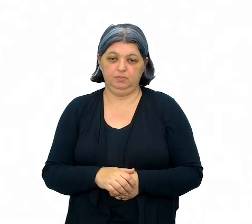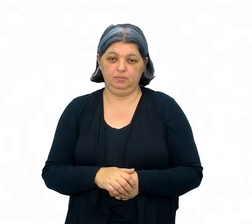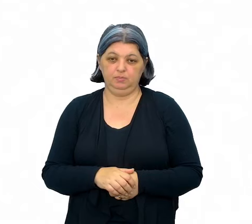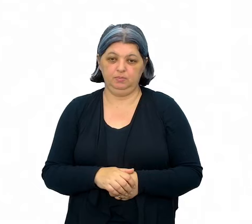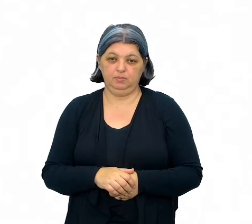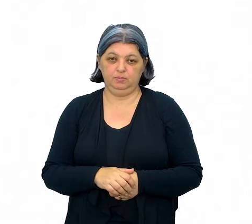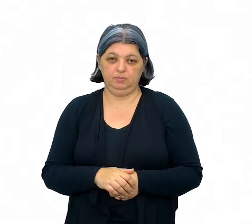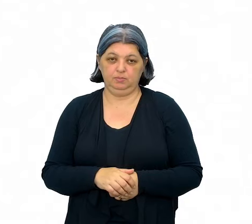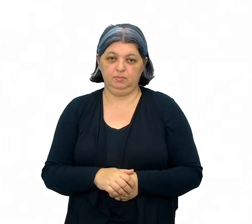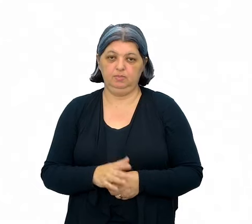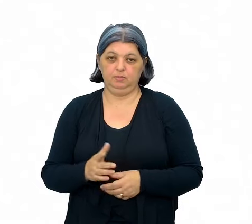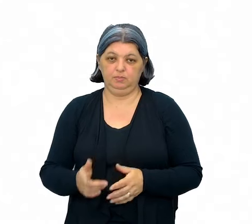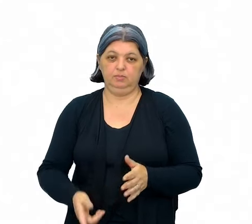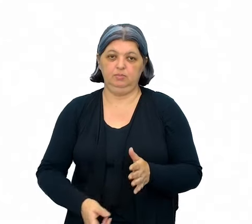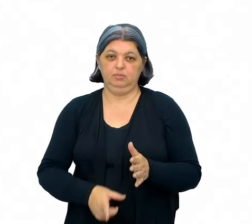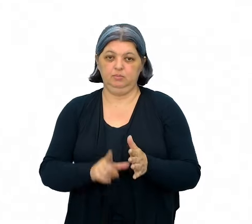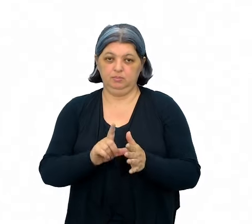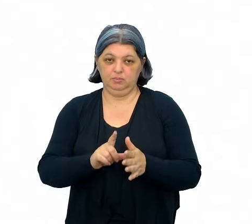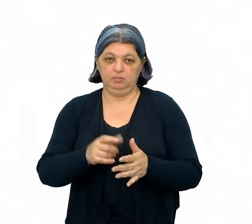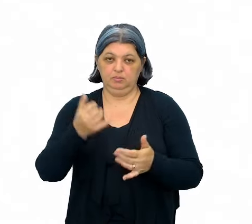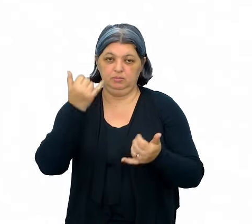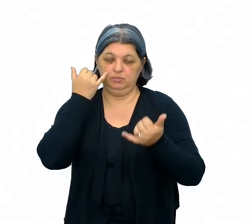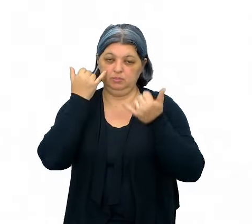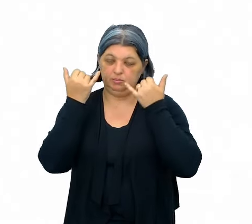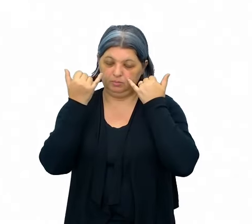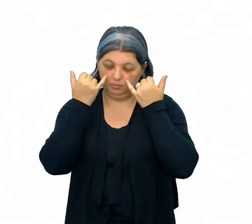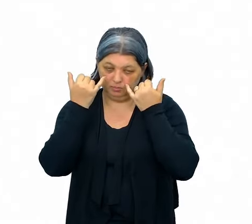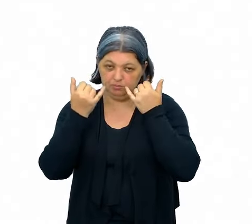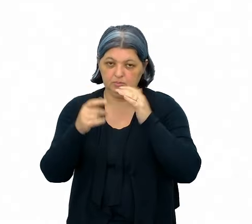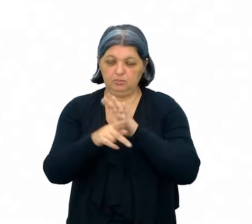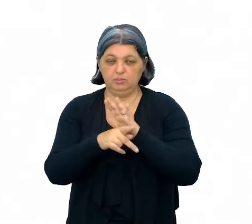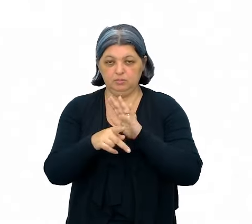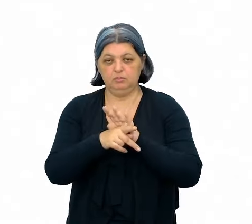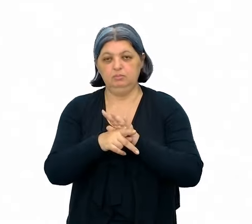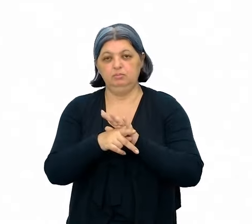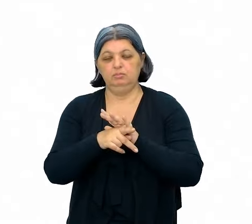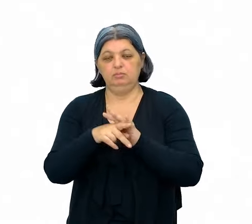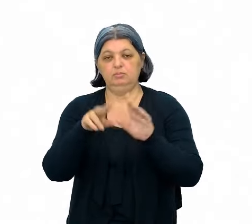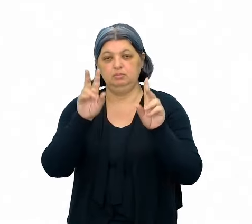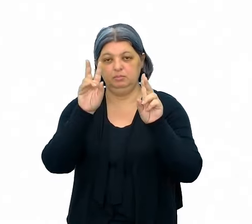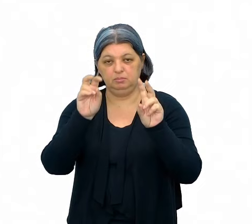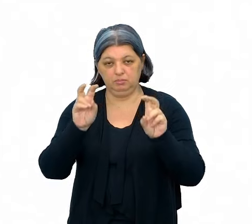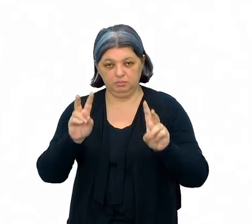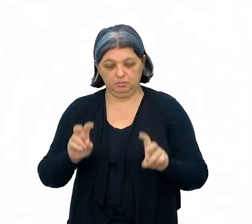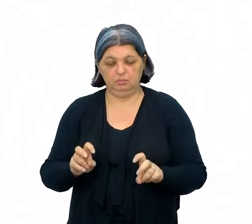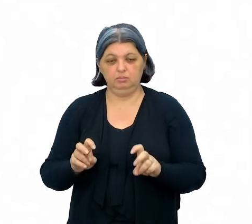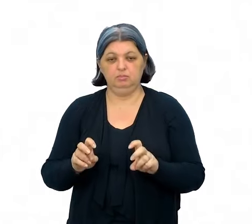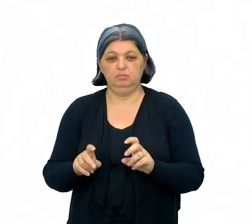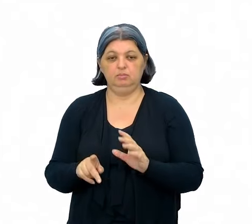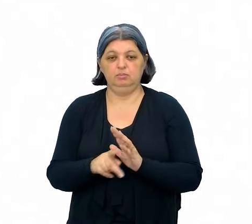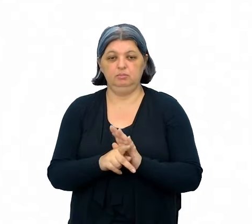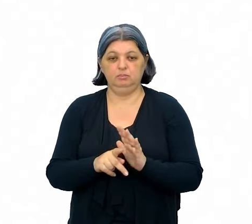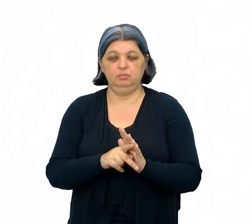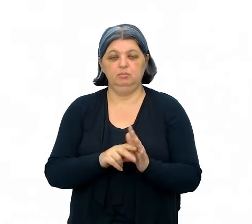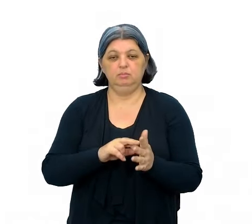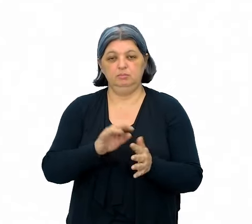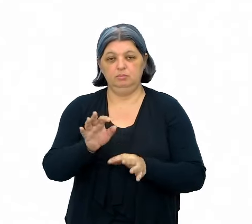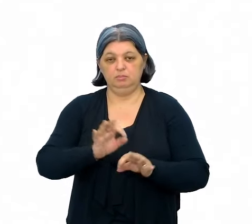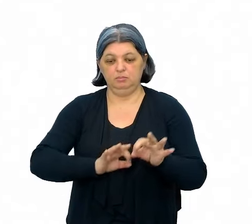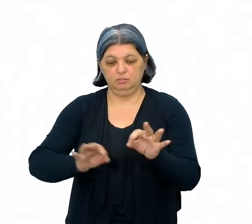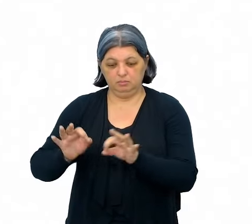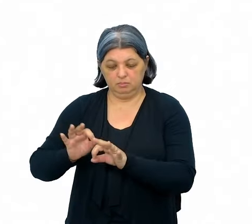A antecipação de informações por meio de hipóteses levantadas a partir do título, a elaboração